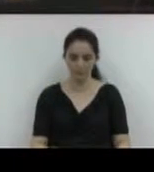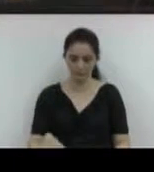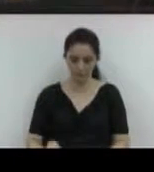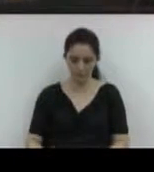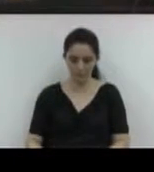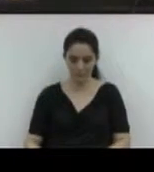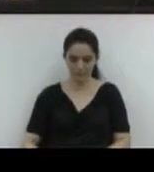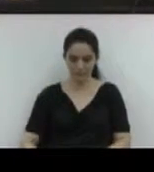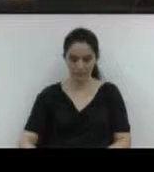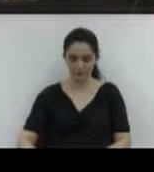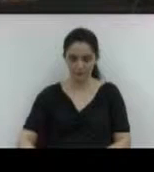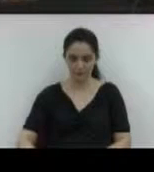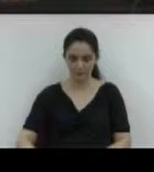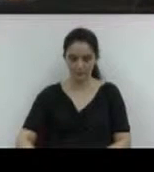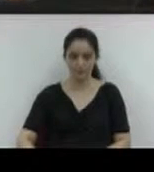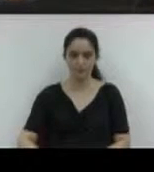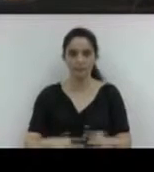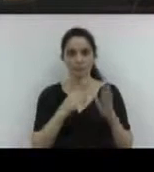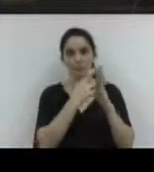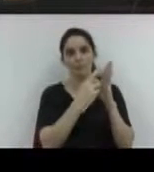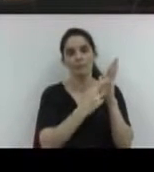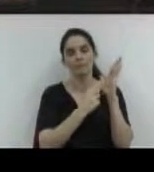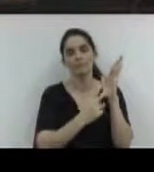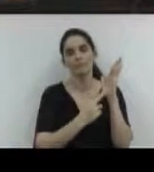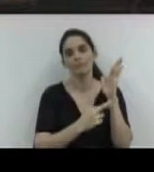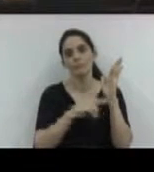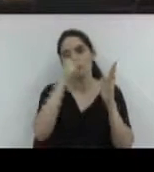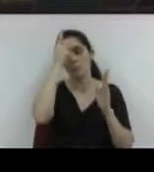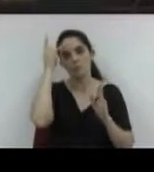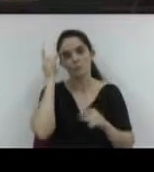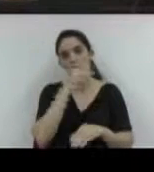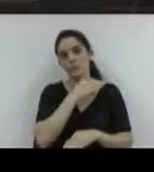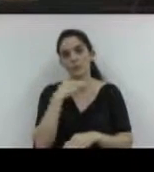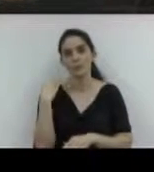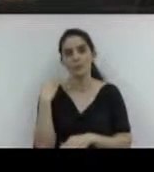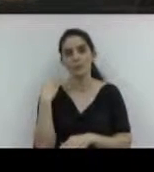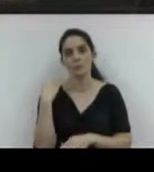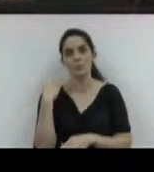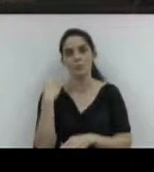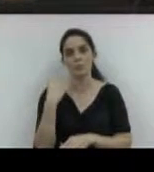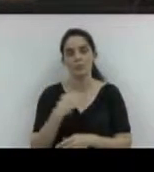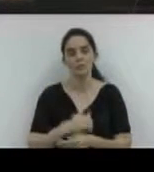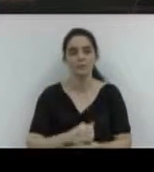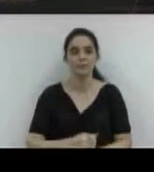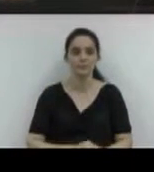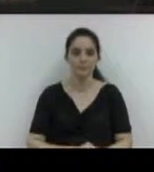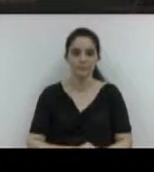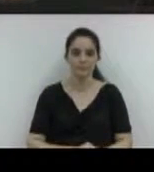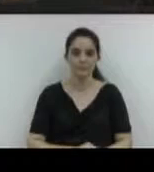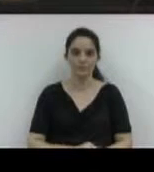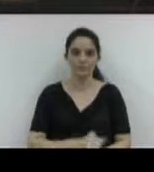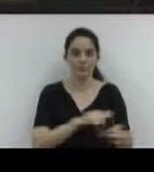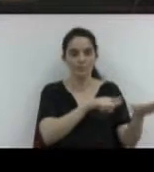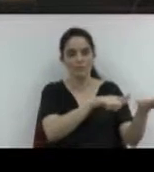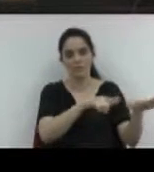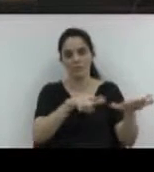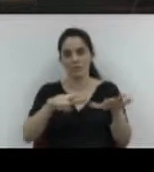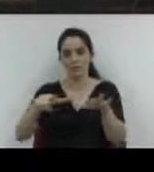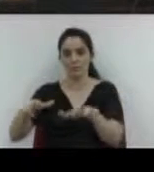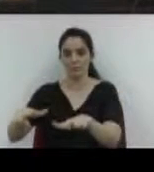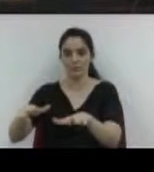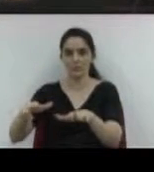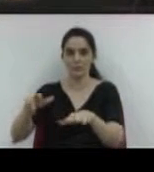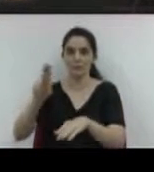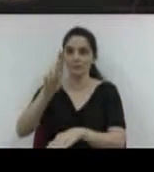Relação de falecidos da semana de 21 de setembro de 2015 a 27 de setembro de 2015.